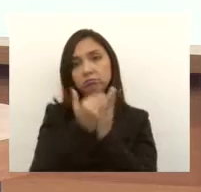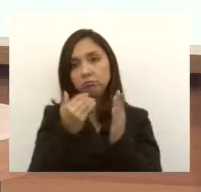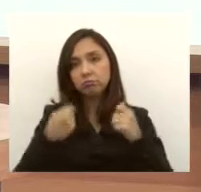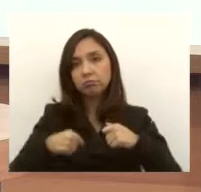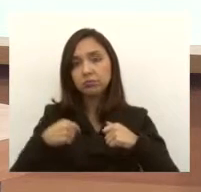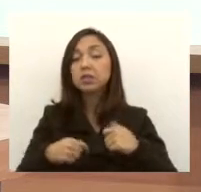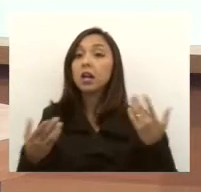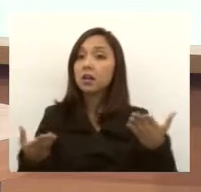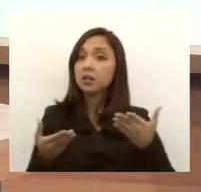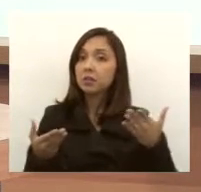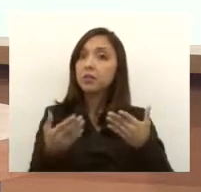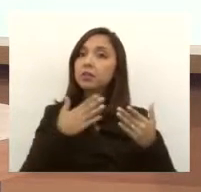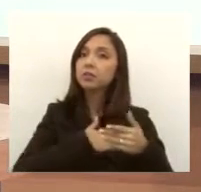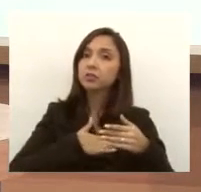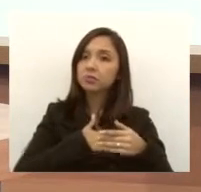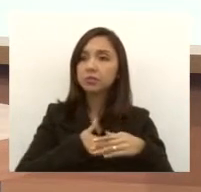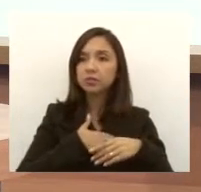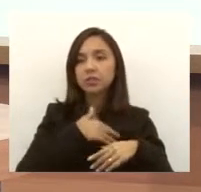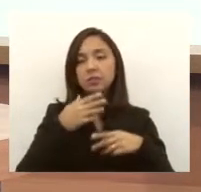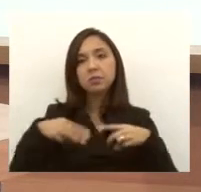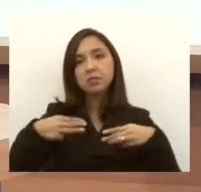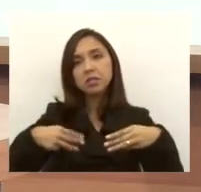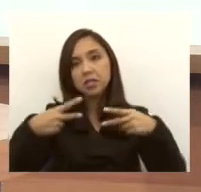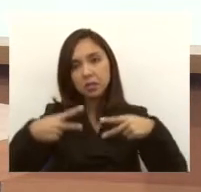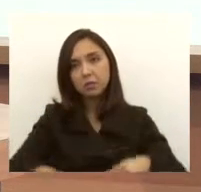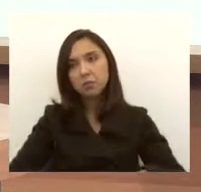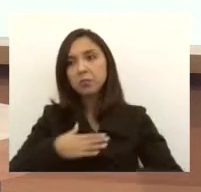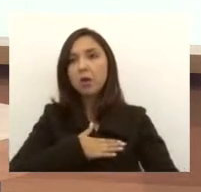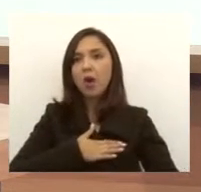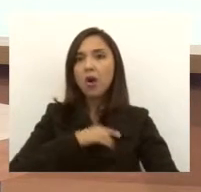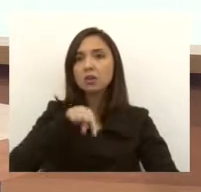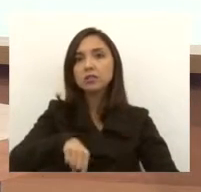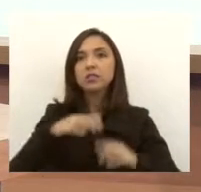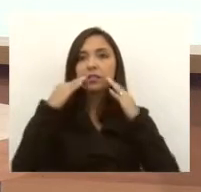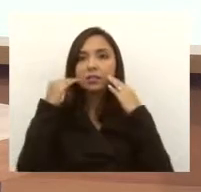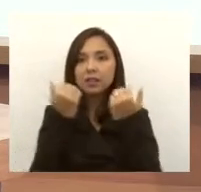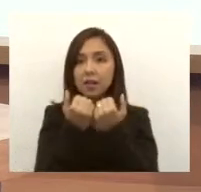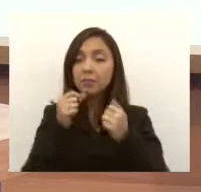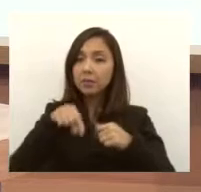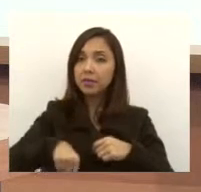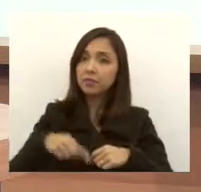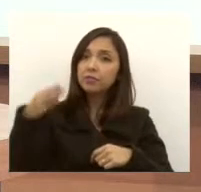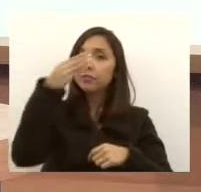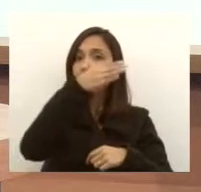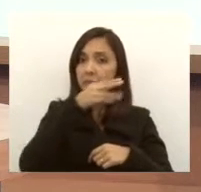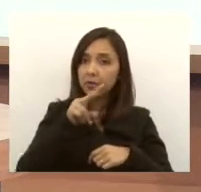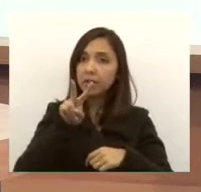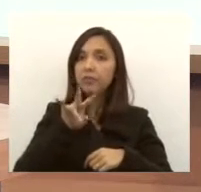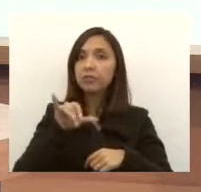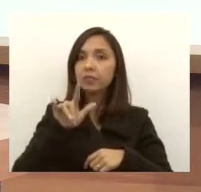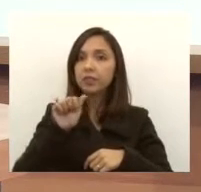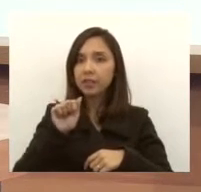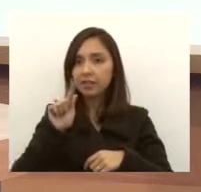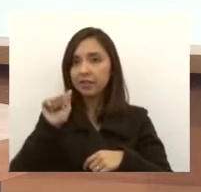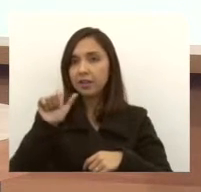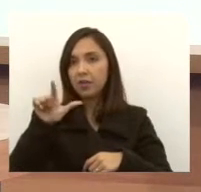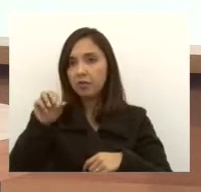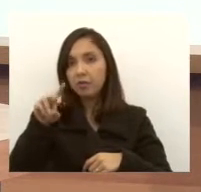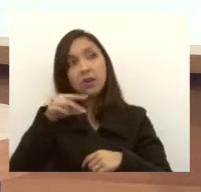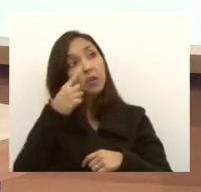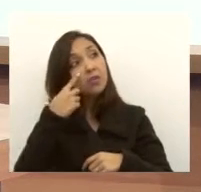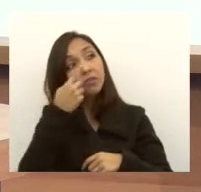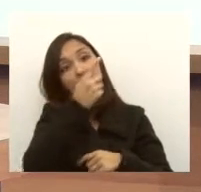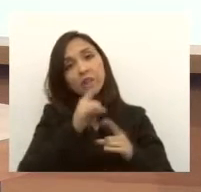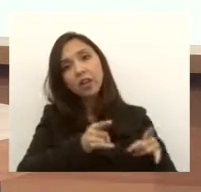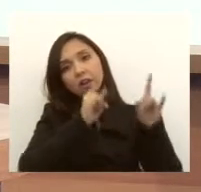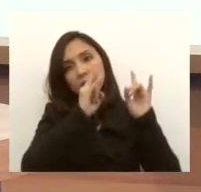Então, eu gostaria aqui, aos promotores do Ministério Público que gostam muito da Câmara Municipal, vamos lá no Jardim Vila Galvão, né? Vamos dar uma chegadinha lá no condomínio Brise,